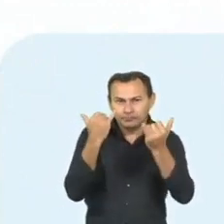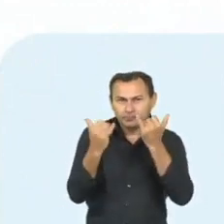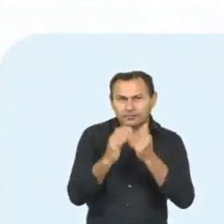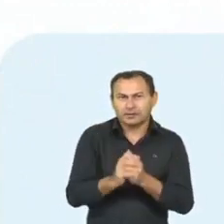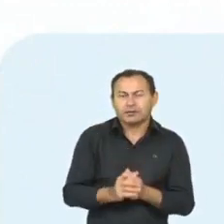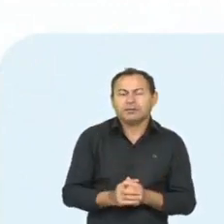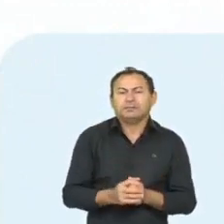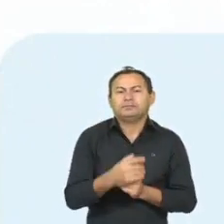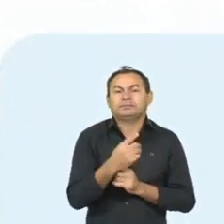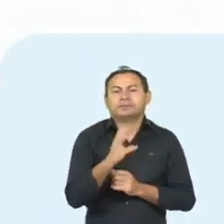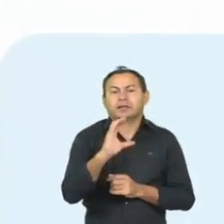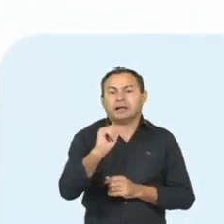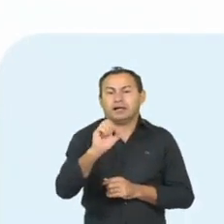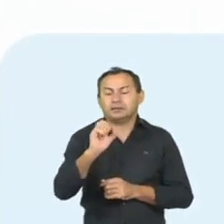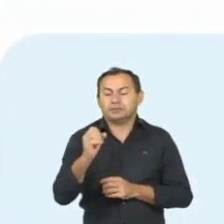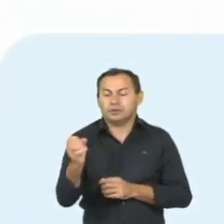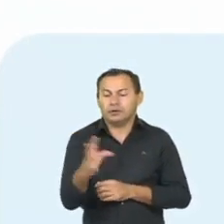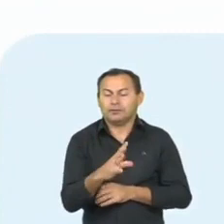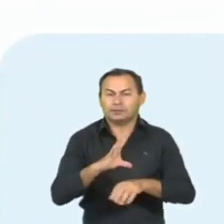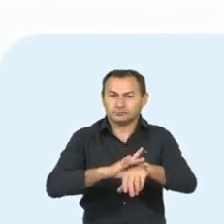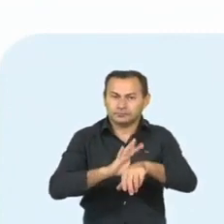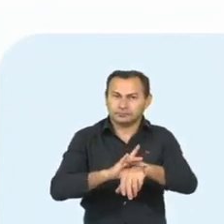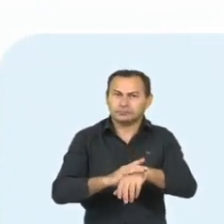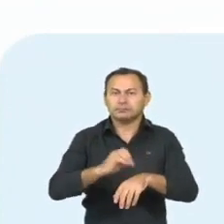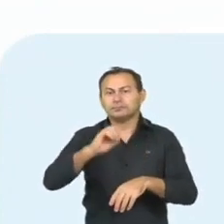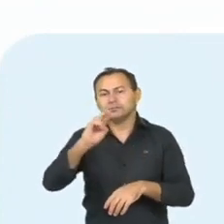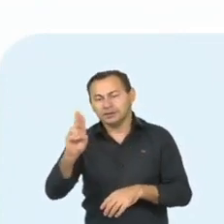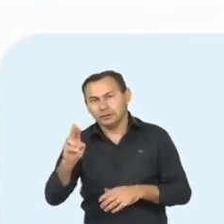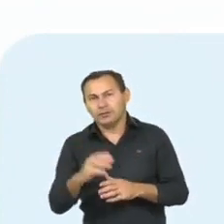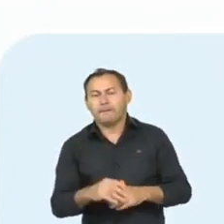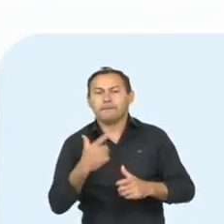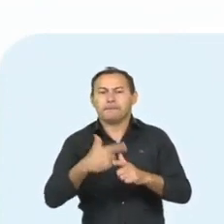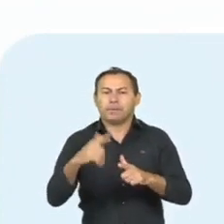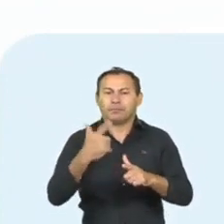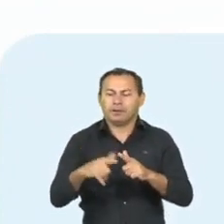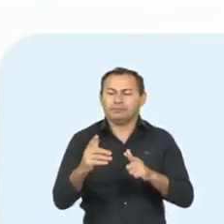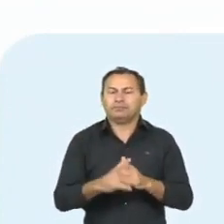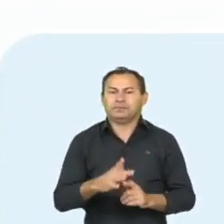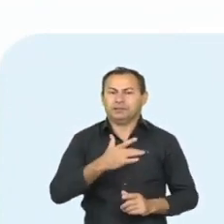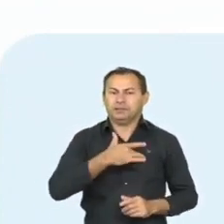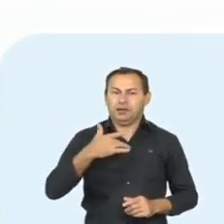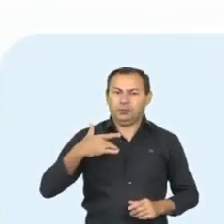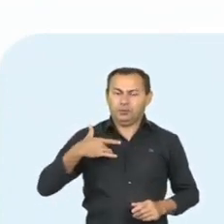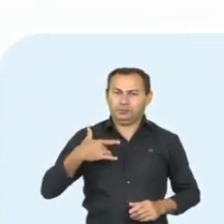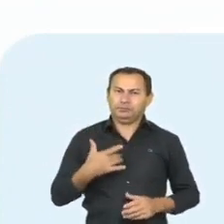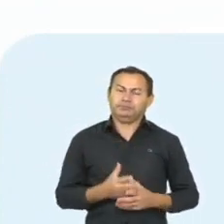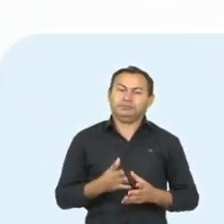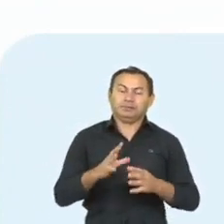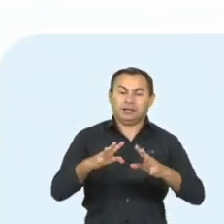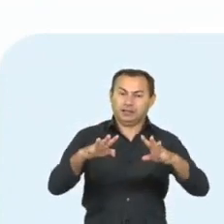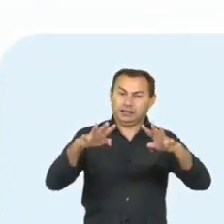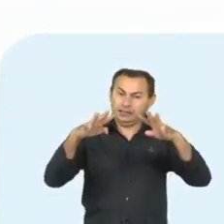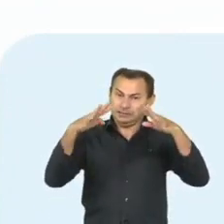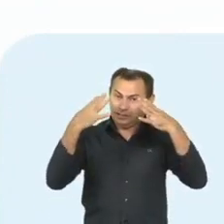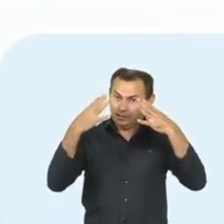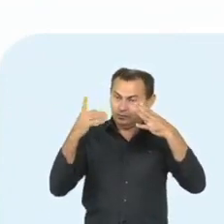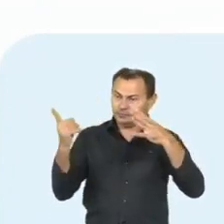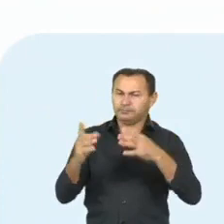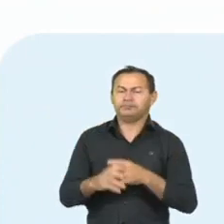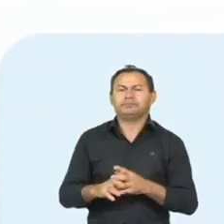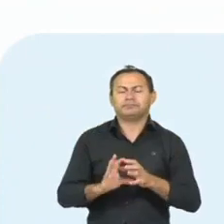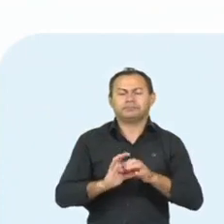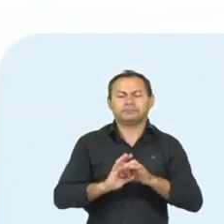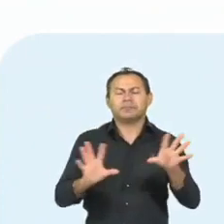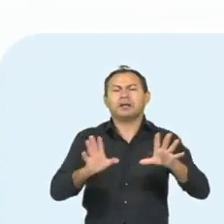sobre casos novos de uma doença ou problema de saúde. Muita atenção! Ela